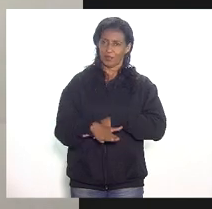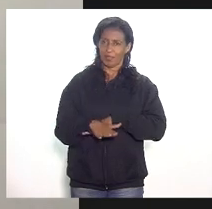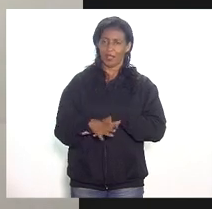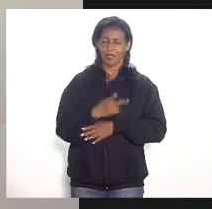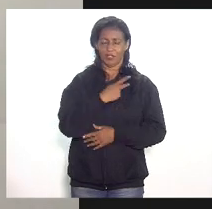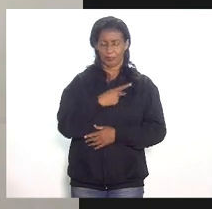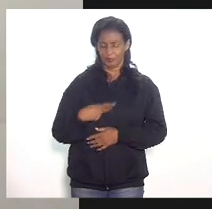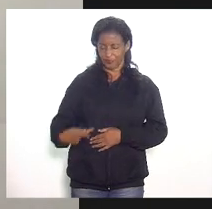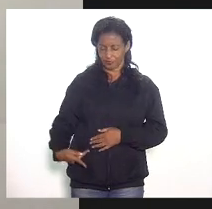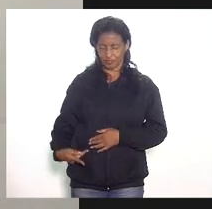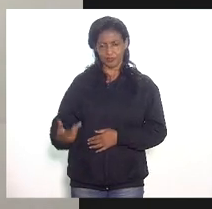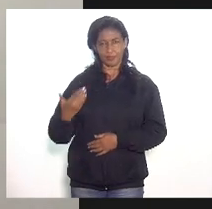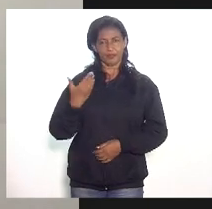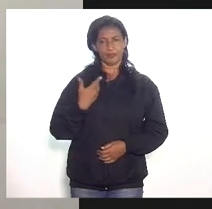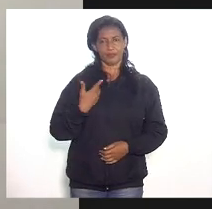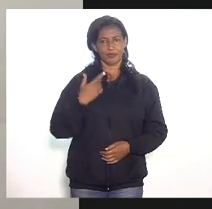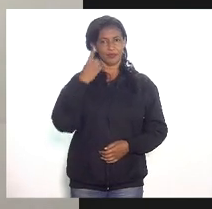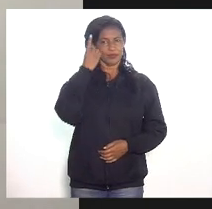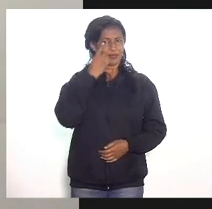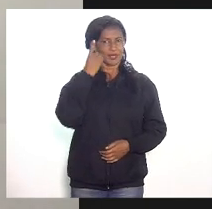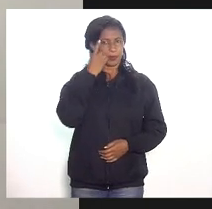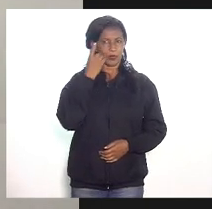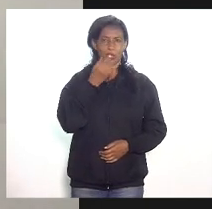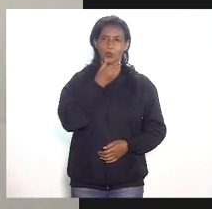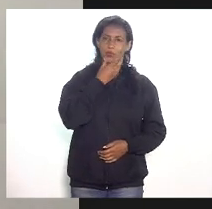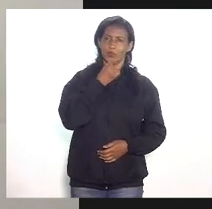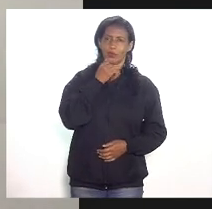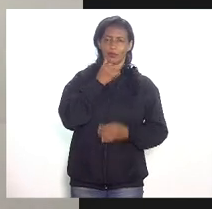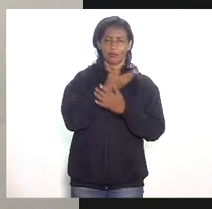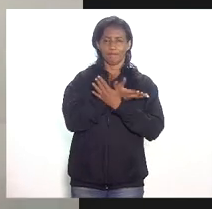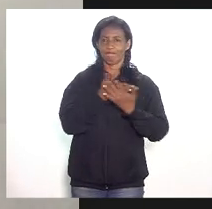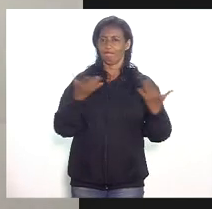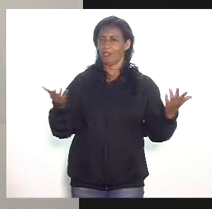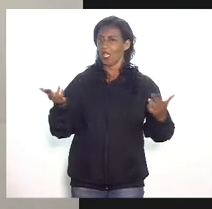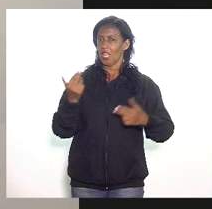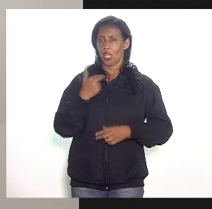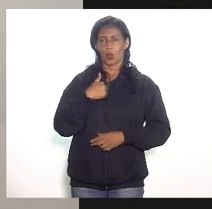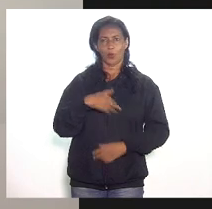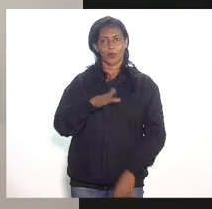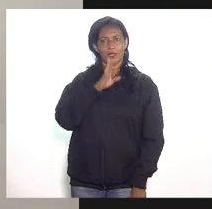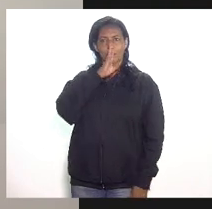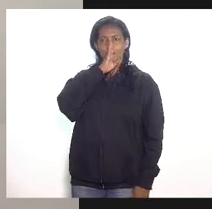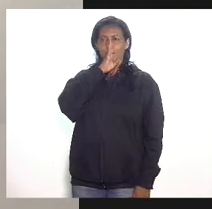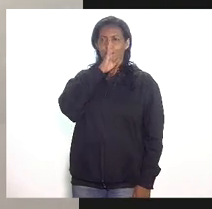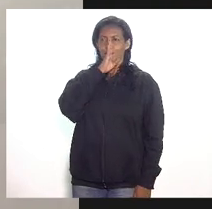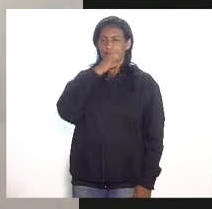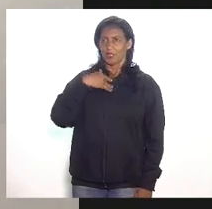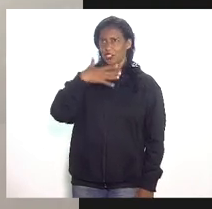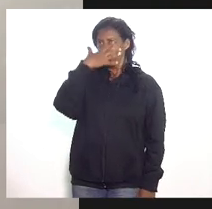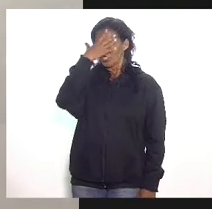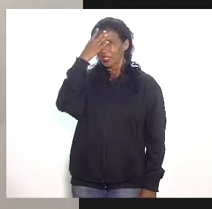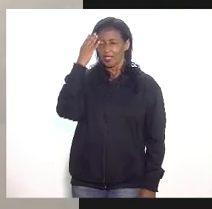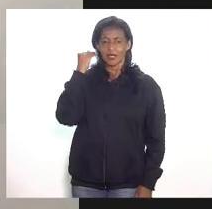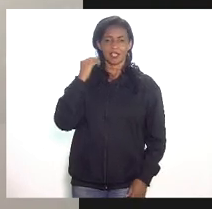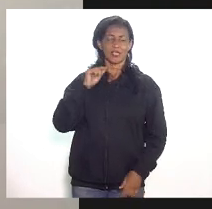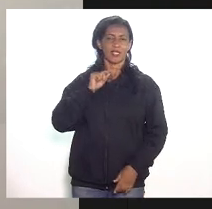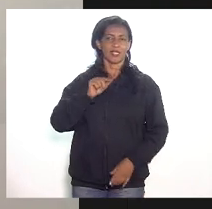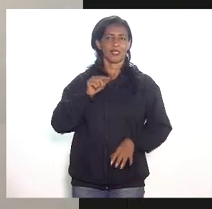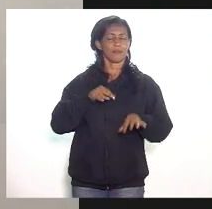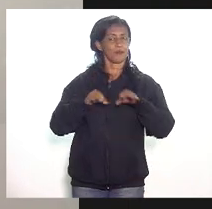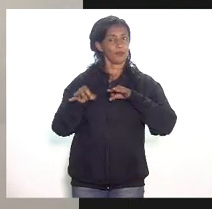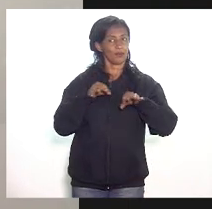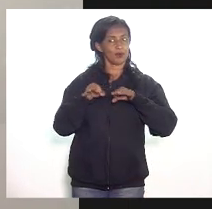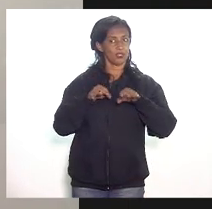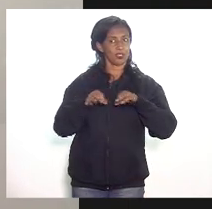colegas deputados e deputadas. Eu não poderia aqui deixar de me manifestar, em especial, com relação a essa questão do projeto